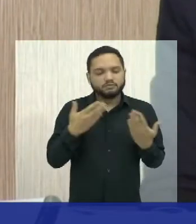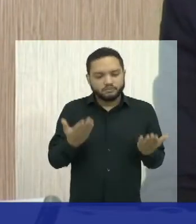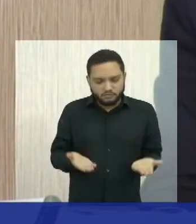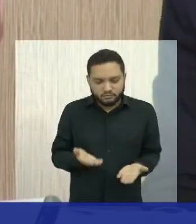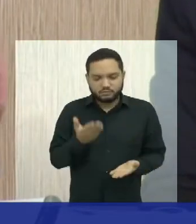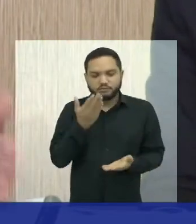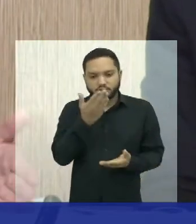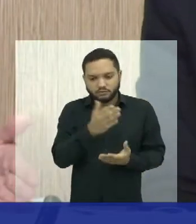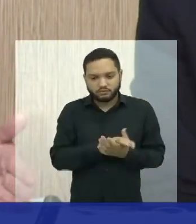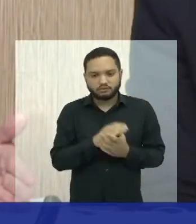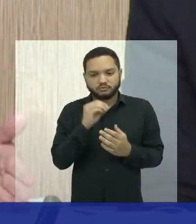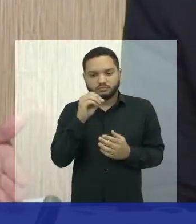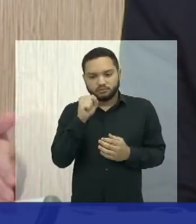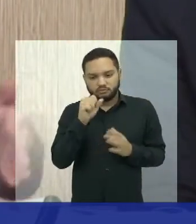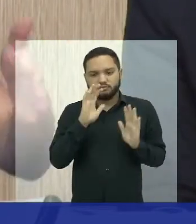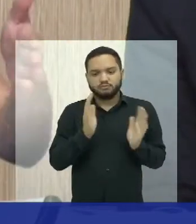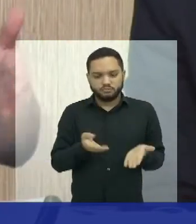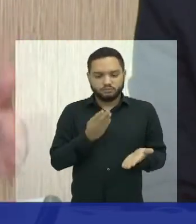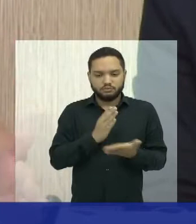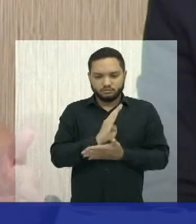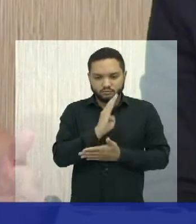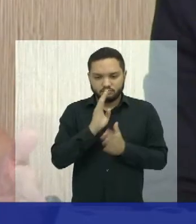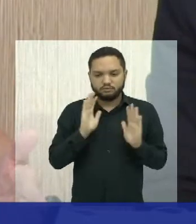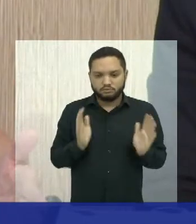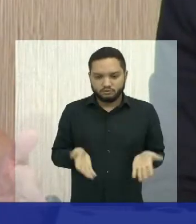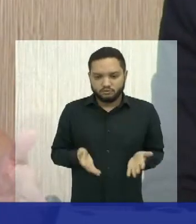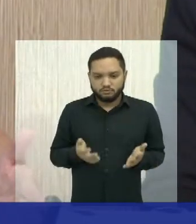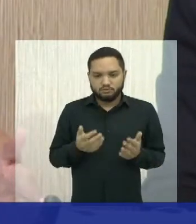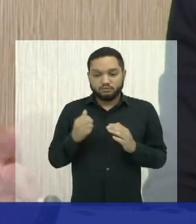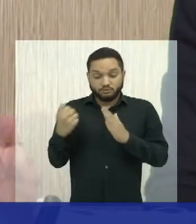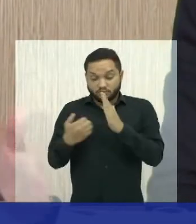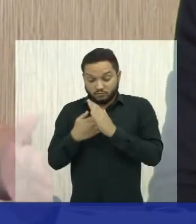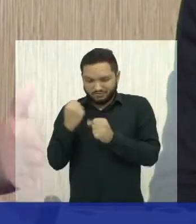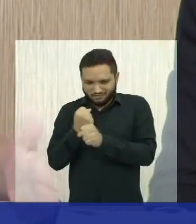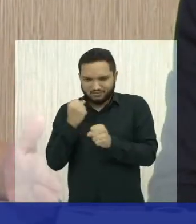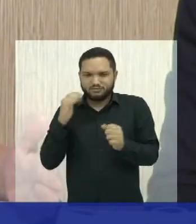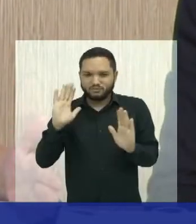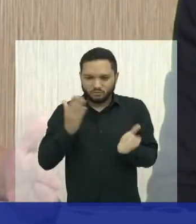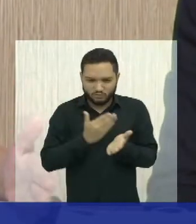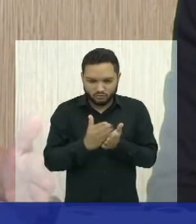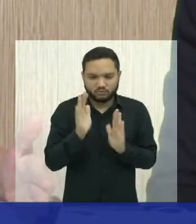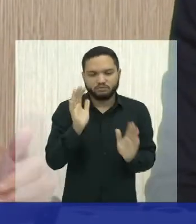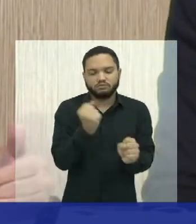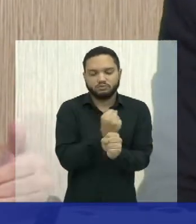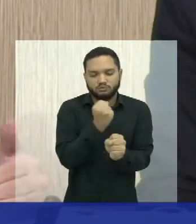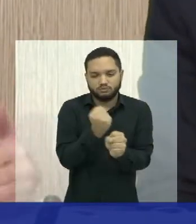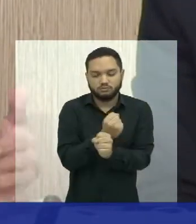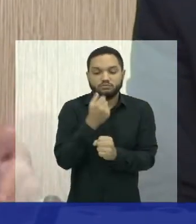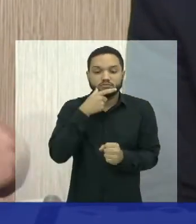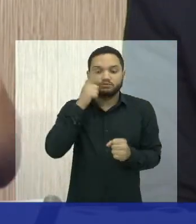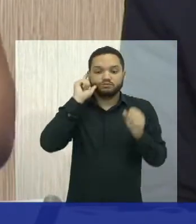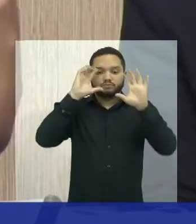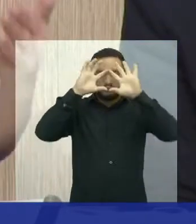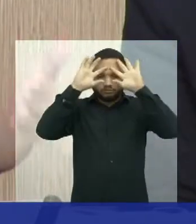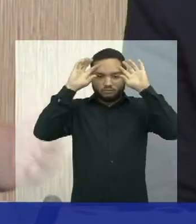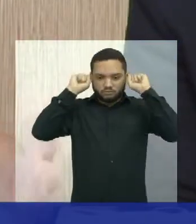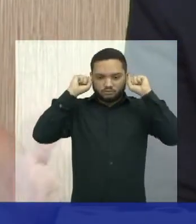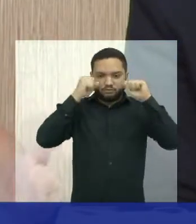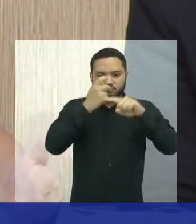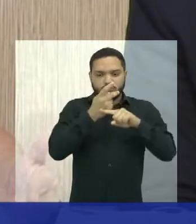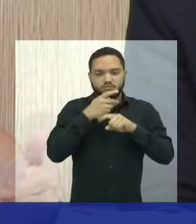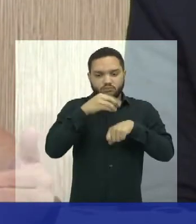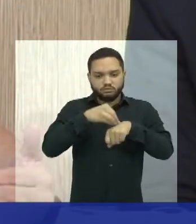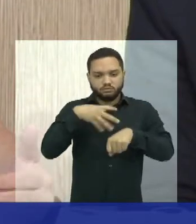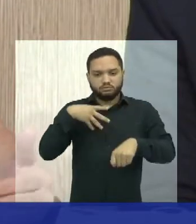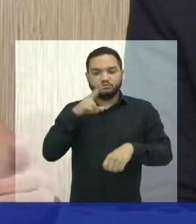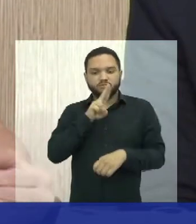Pronto. A ordem de serviço foi dada, a construtora já está iniciando, e ontem o Conselho Gestor foi nos procurar para dar a ideia do